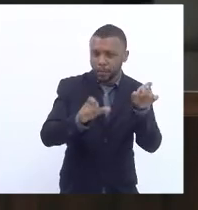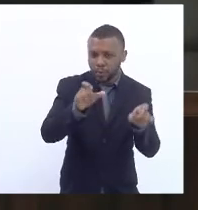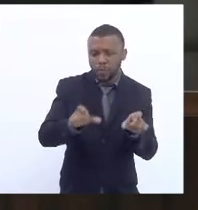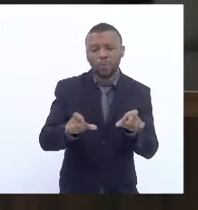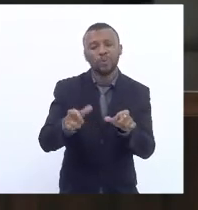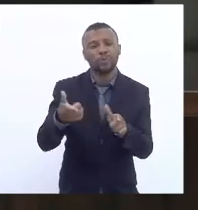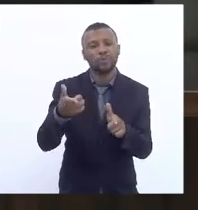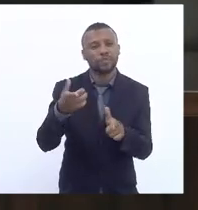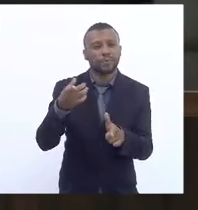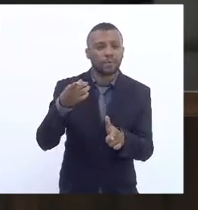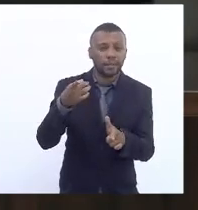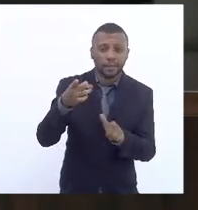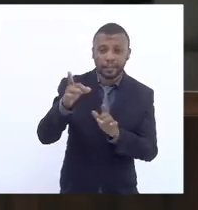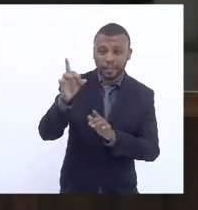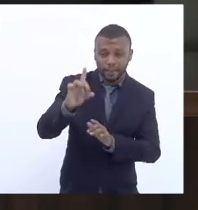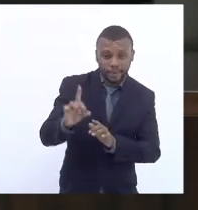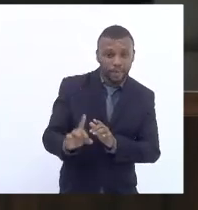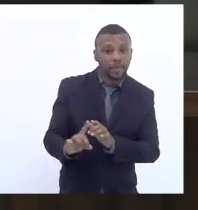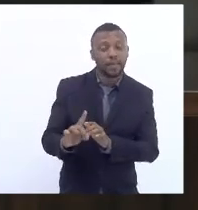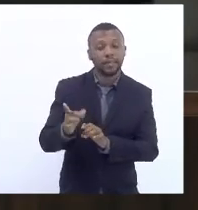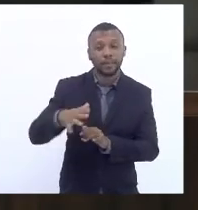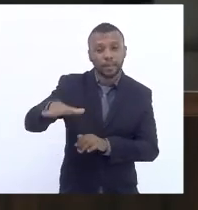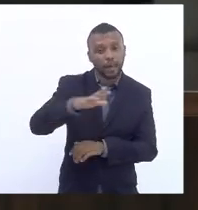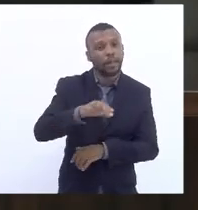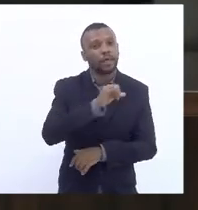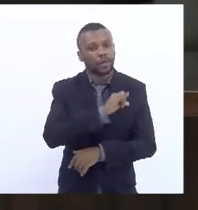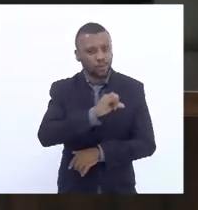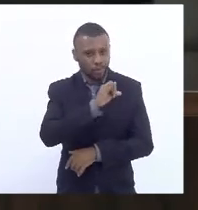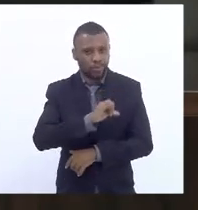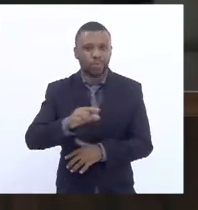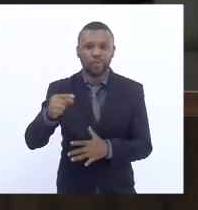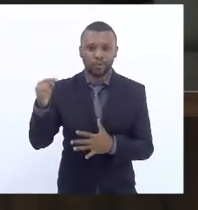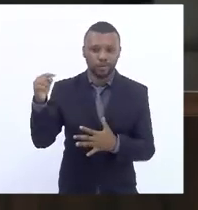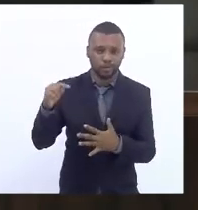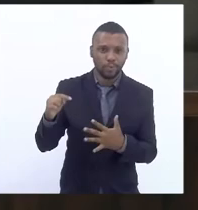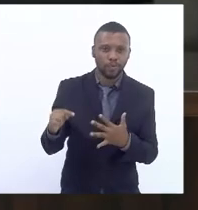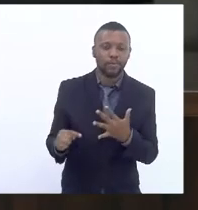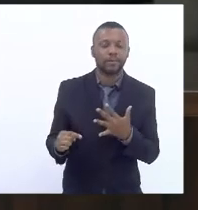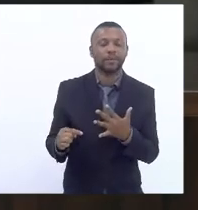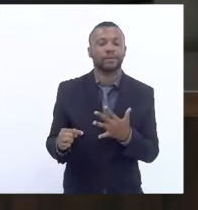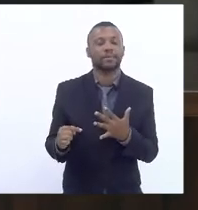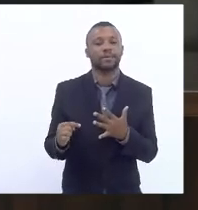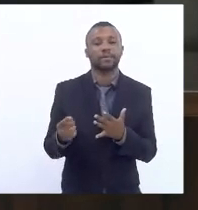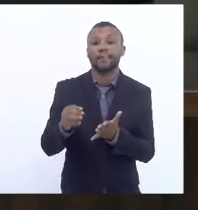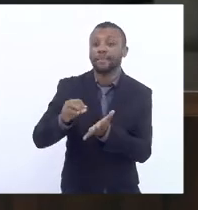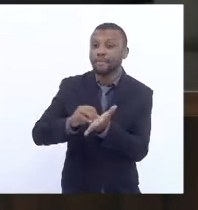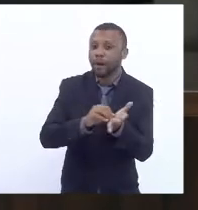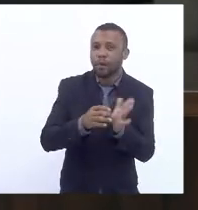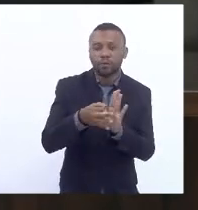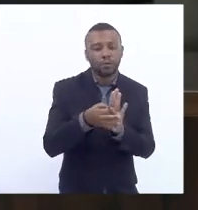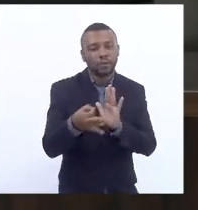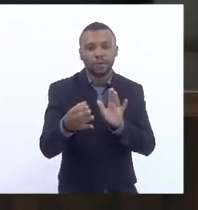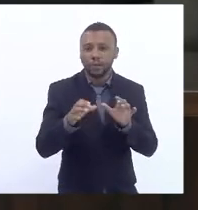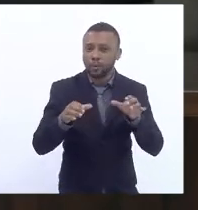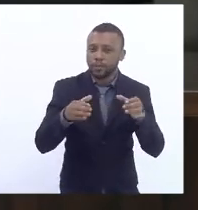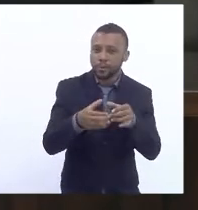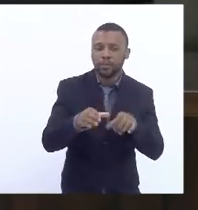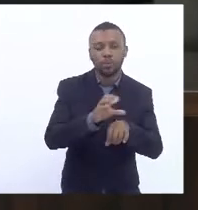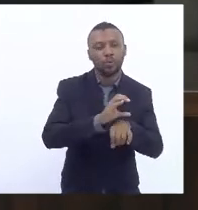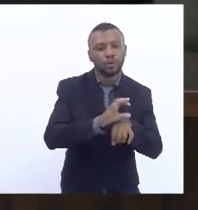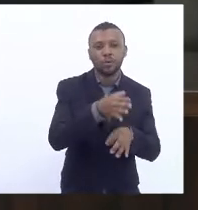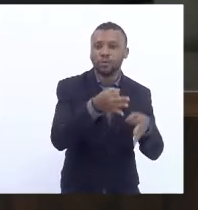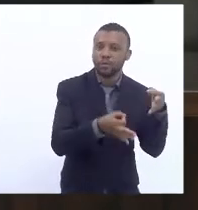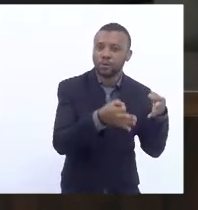com deficiência no âmbito do Estado do Rio de Janeiro e da outras providências. Pendente de pareceres das Comissões de Constituição e Justiça, de